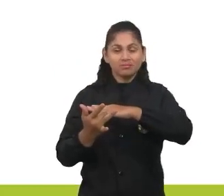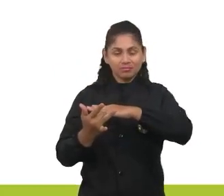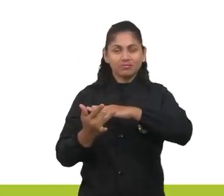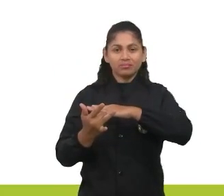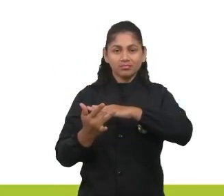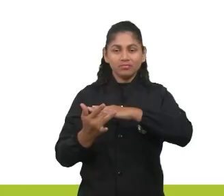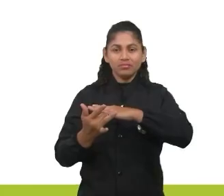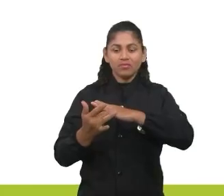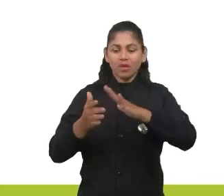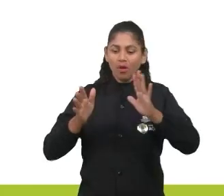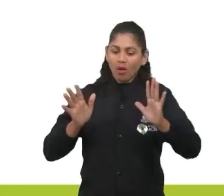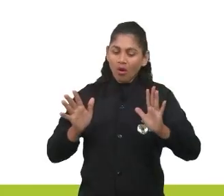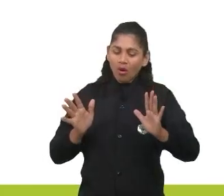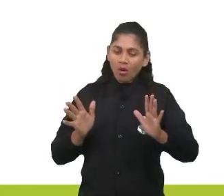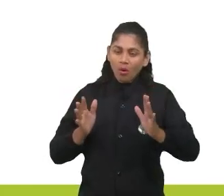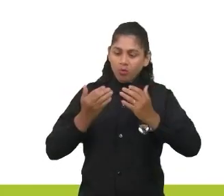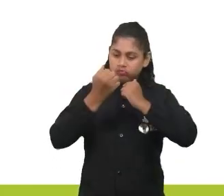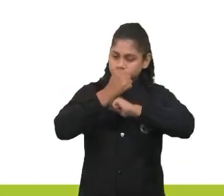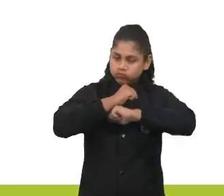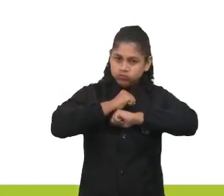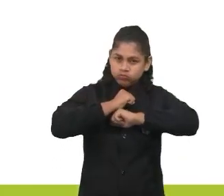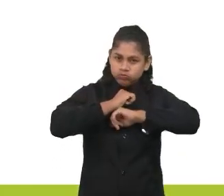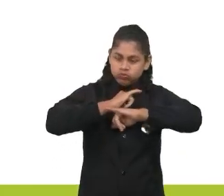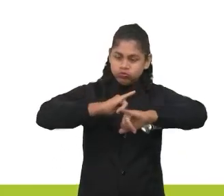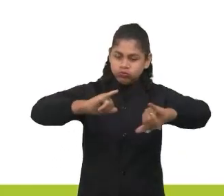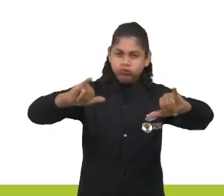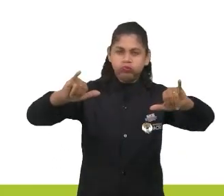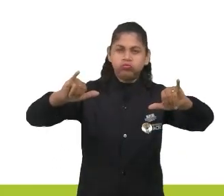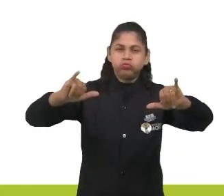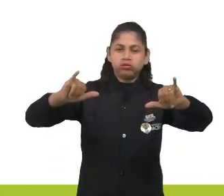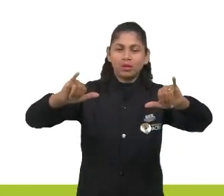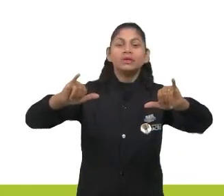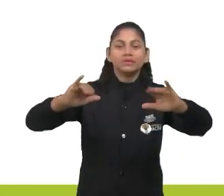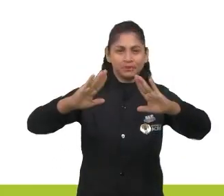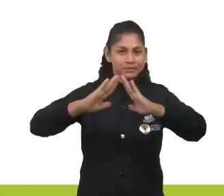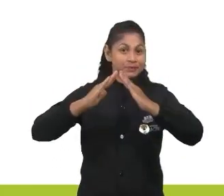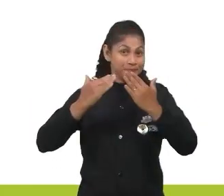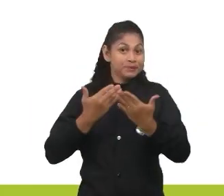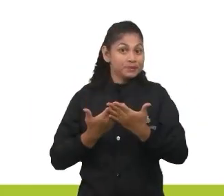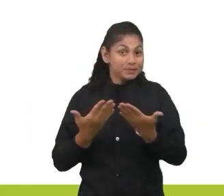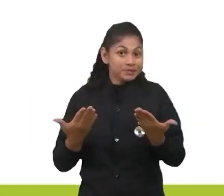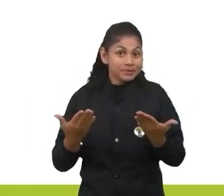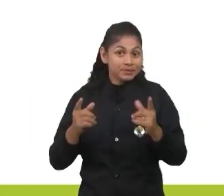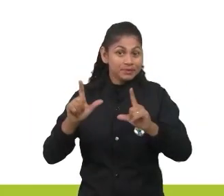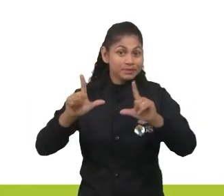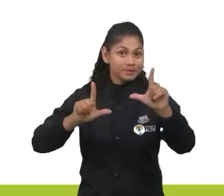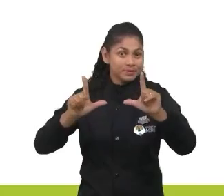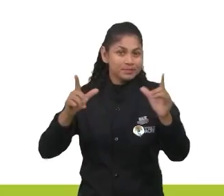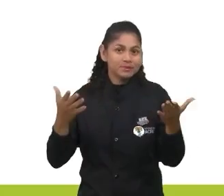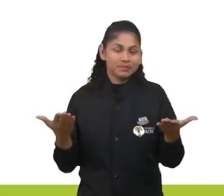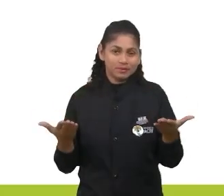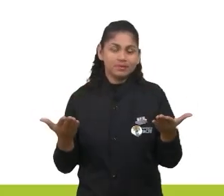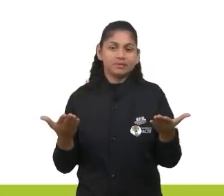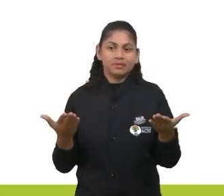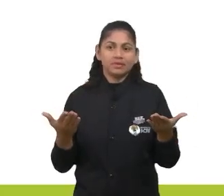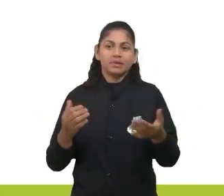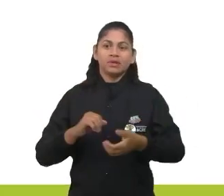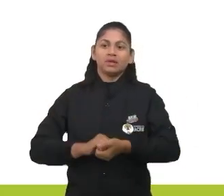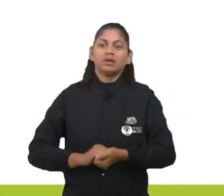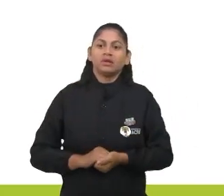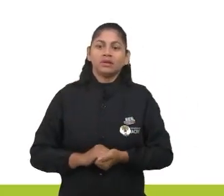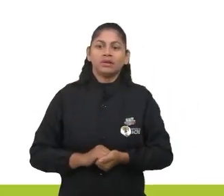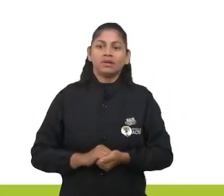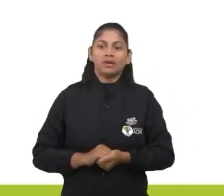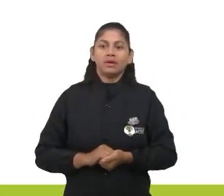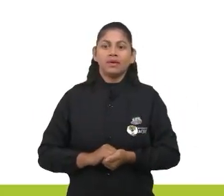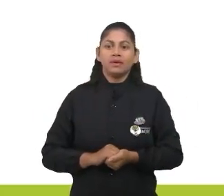a propaganda aos nossos lares. Walter Benjamin, ele que é um filósofo que